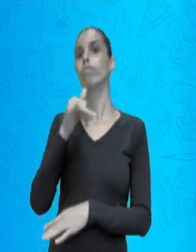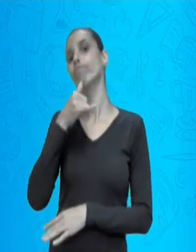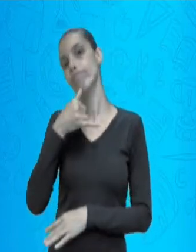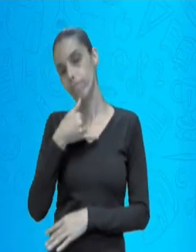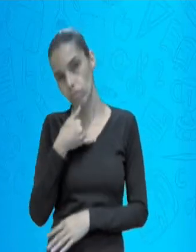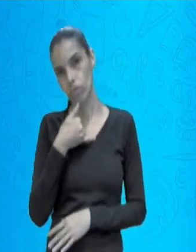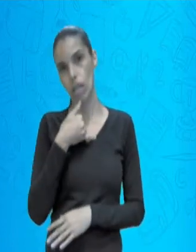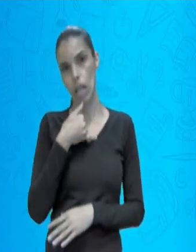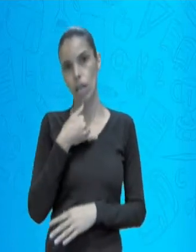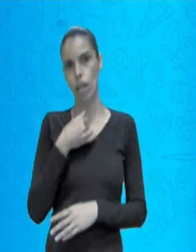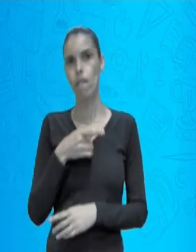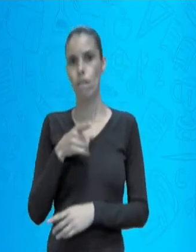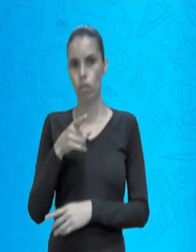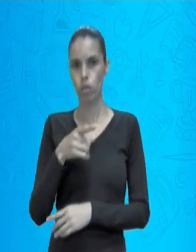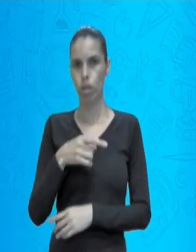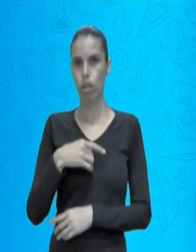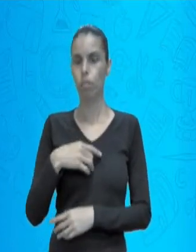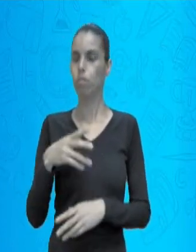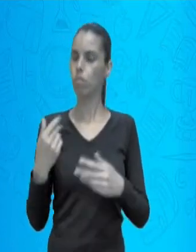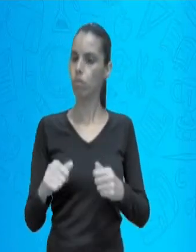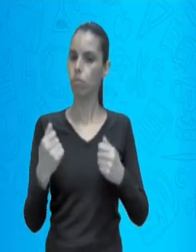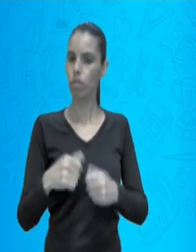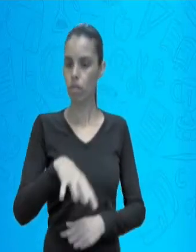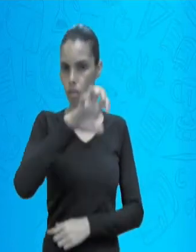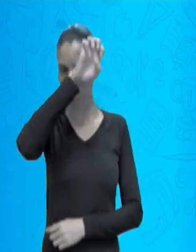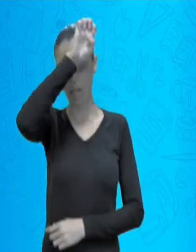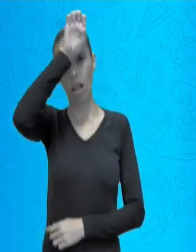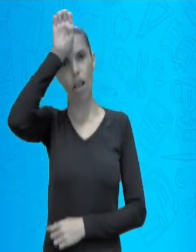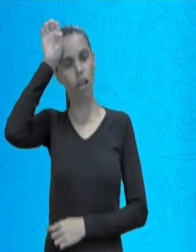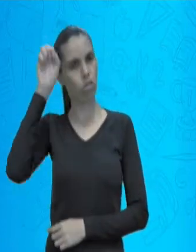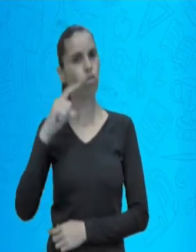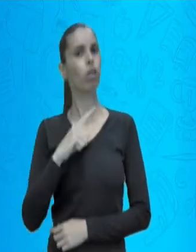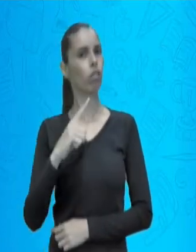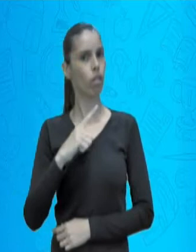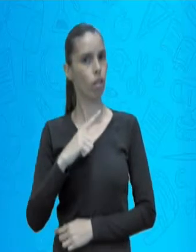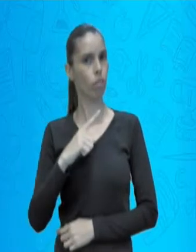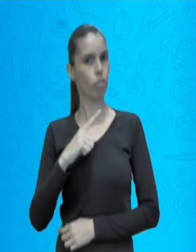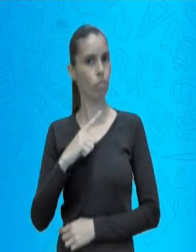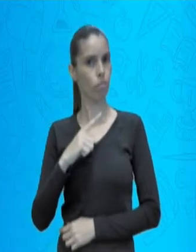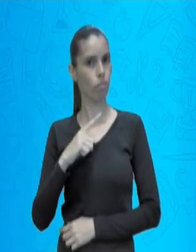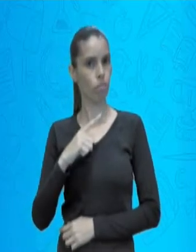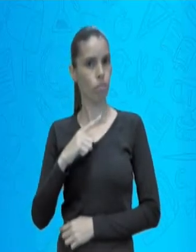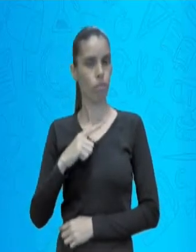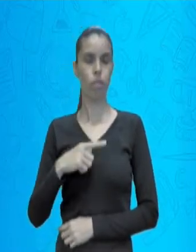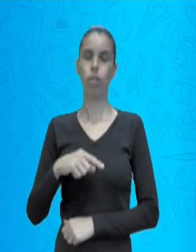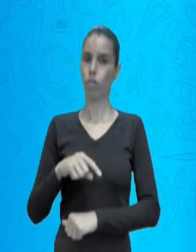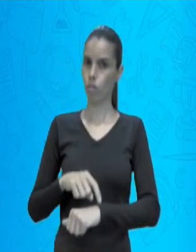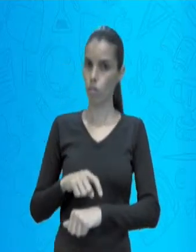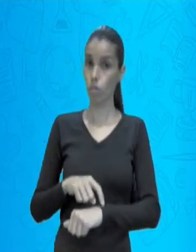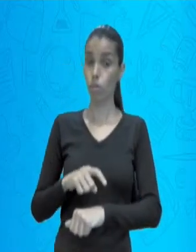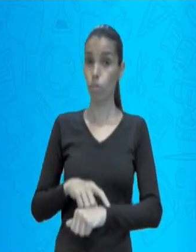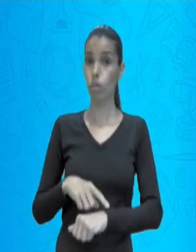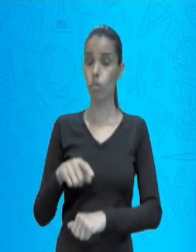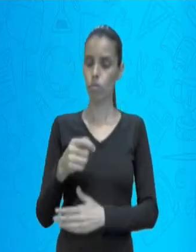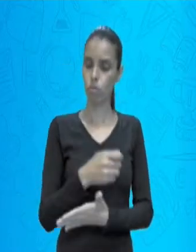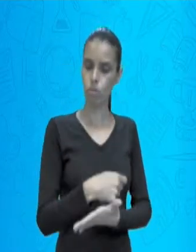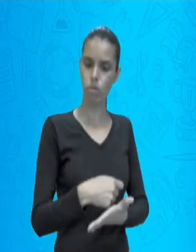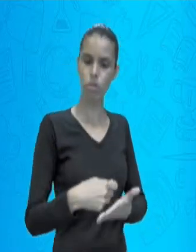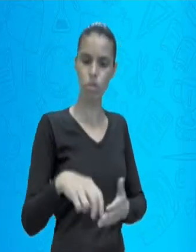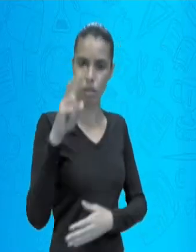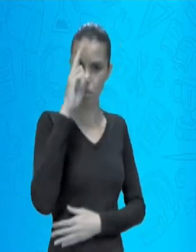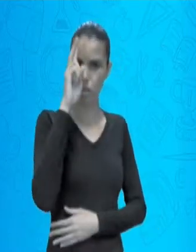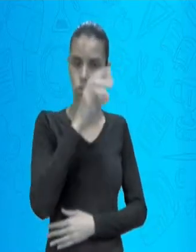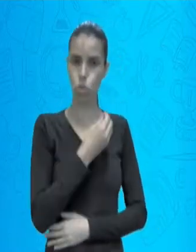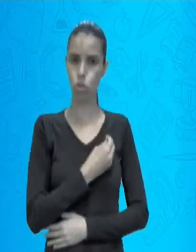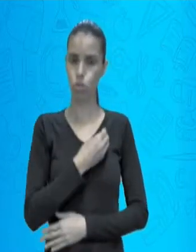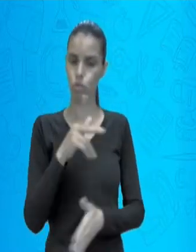sua opinião, porque a biografia, quando ela for grafada, quando ela for escrita, ela